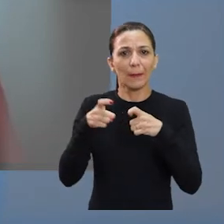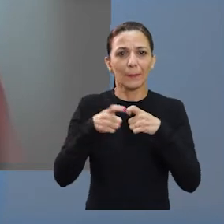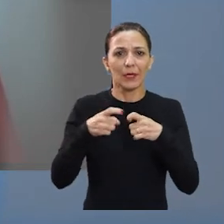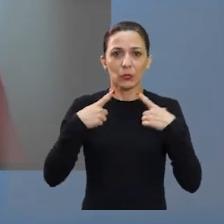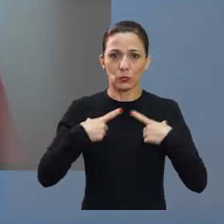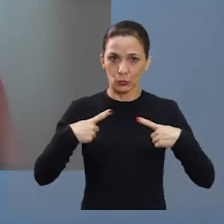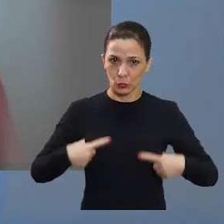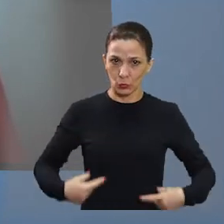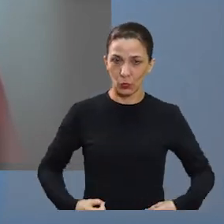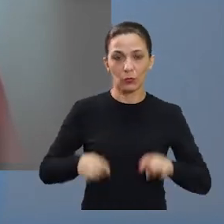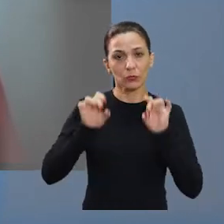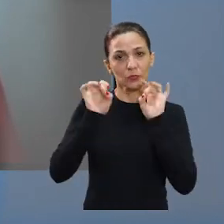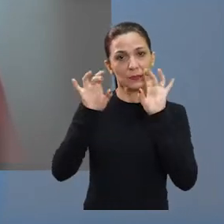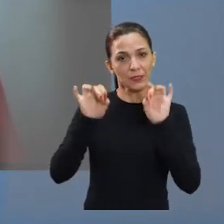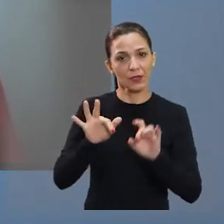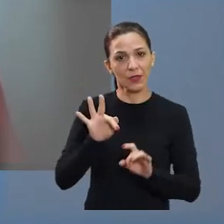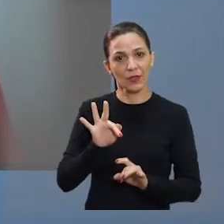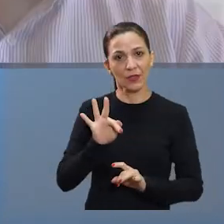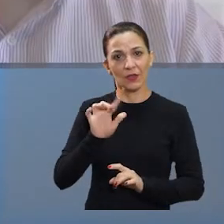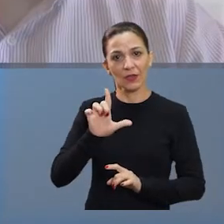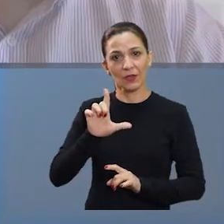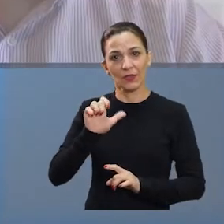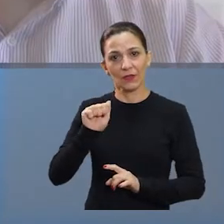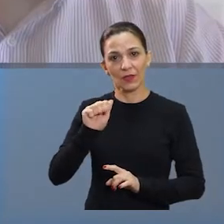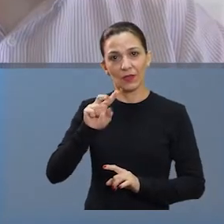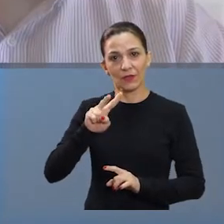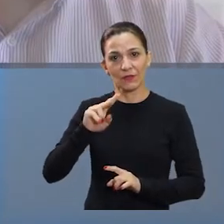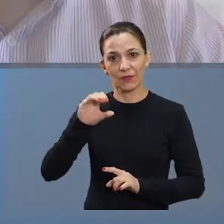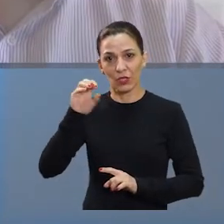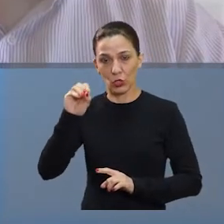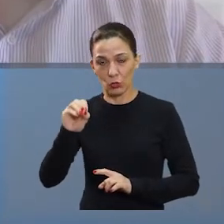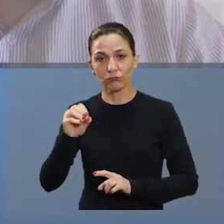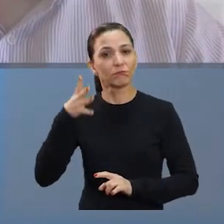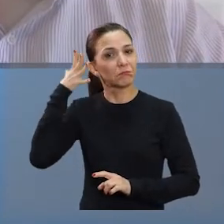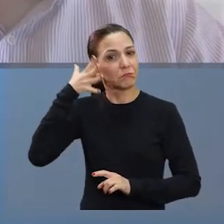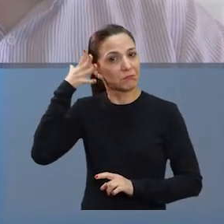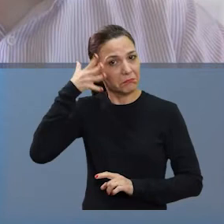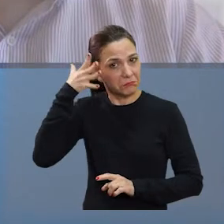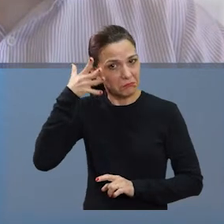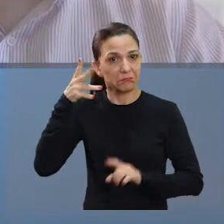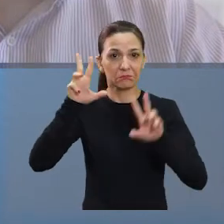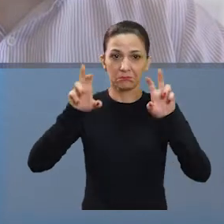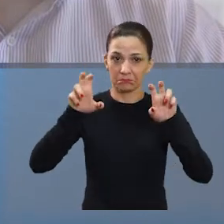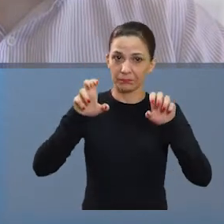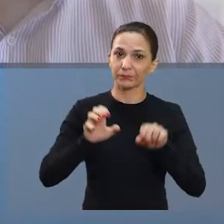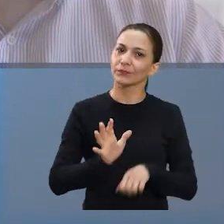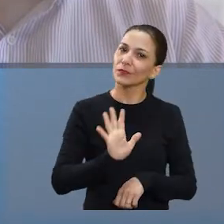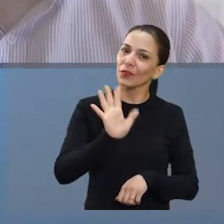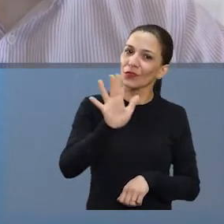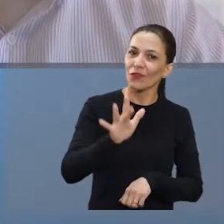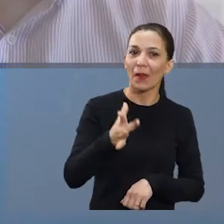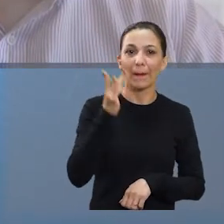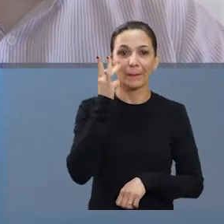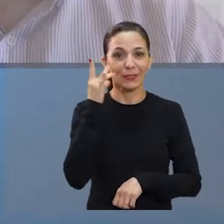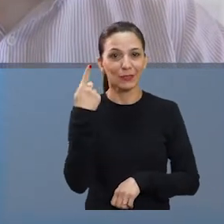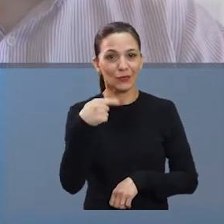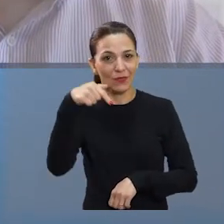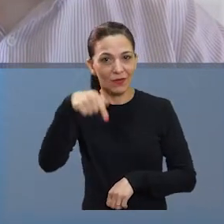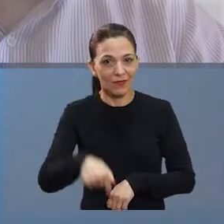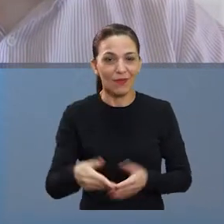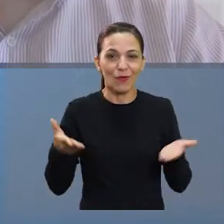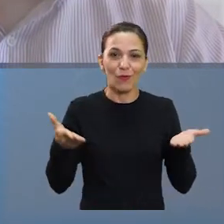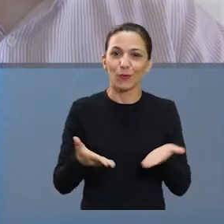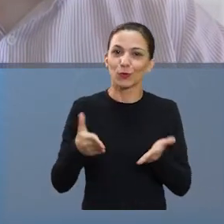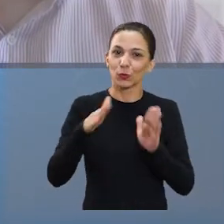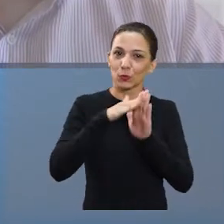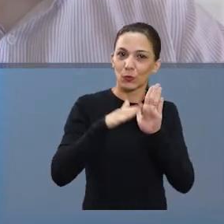no Saúde em Pauta de hoje, nós vamos conversar com o médico pneumologista Flávio Arbex. Olá, doutor Flávio, seja